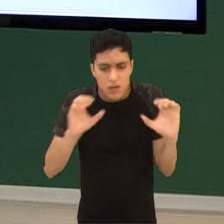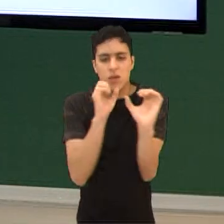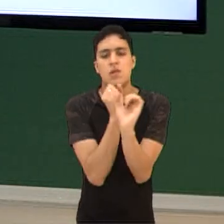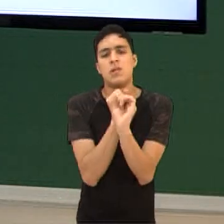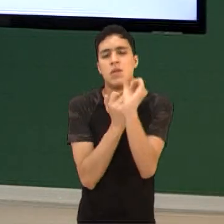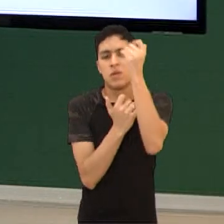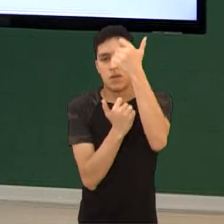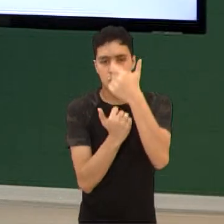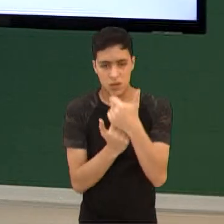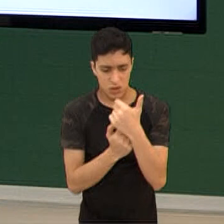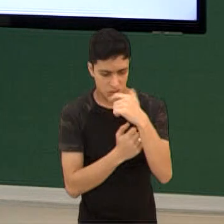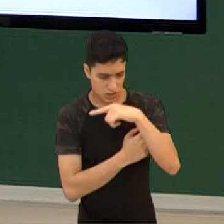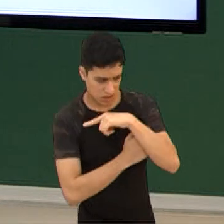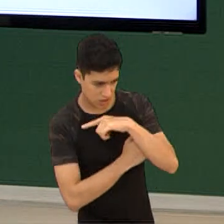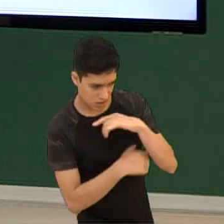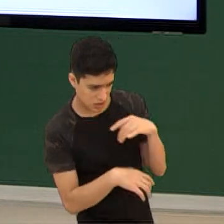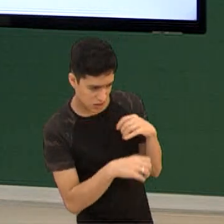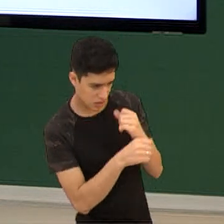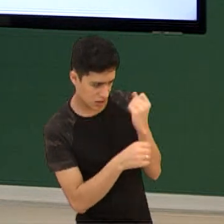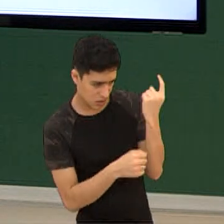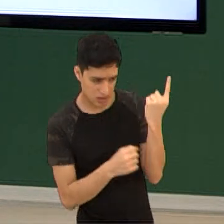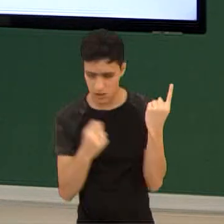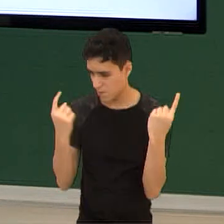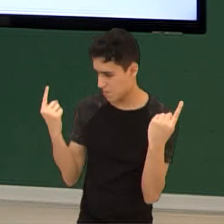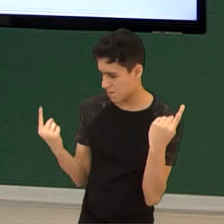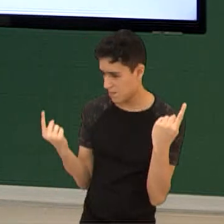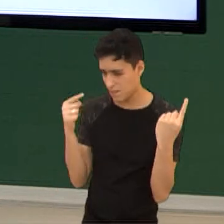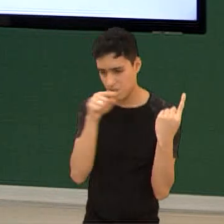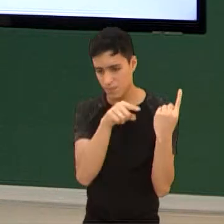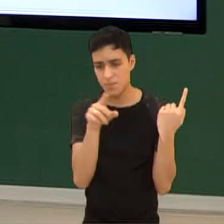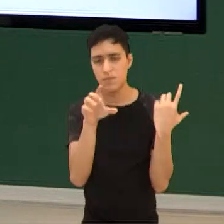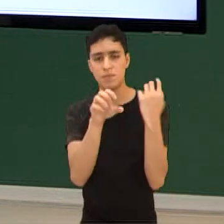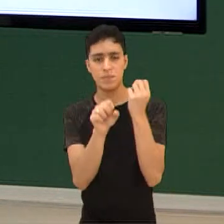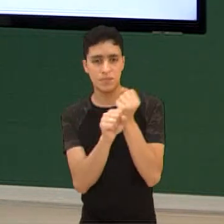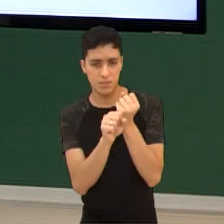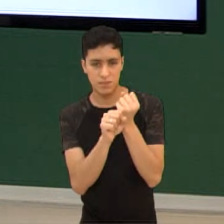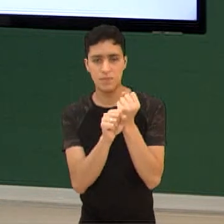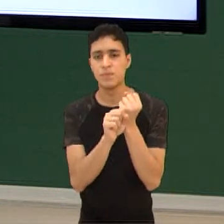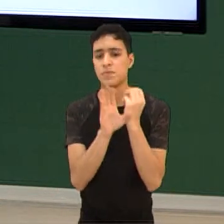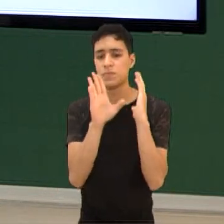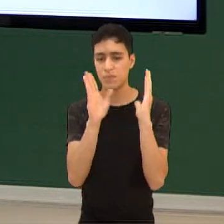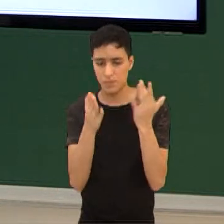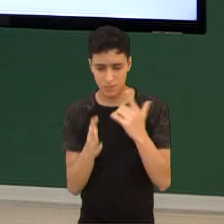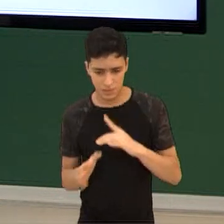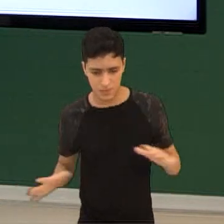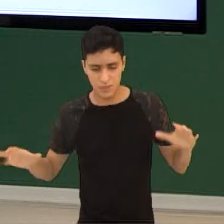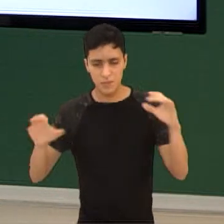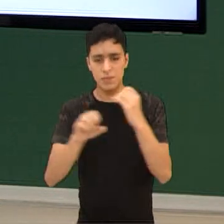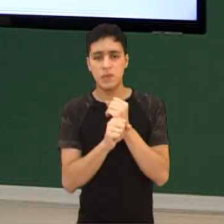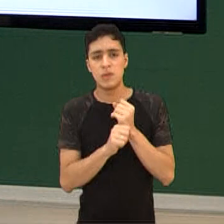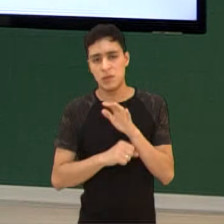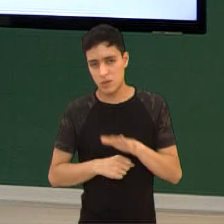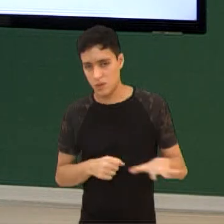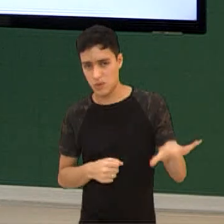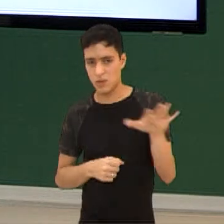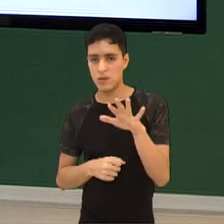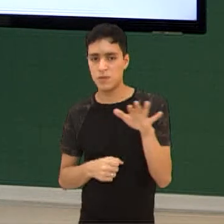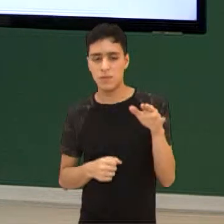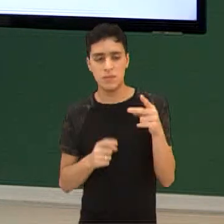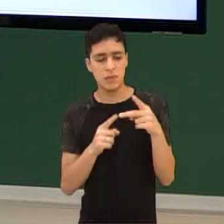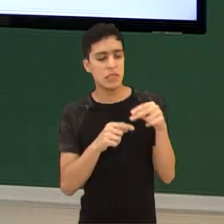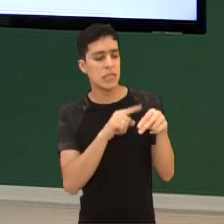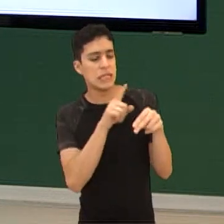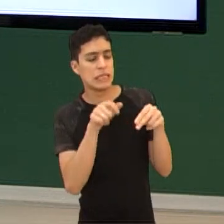e substitui o que você já tem da soma do A1 com o último termo, o que você já tem da soma de termos, e o N fica